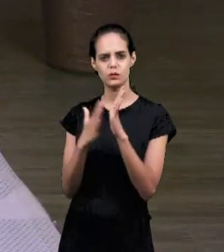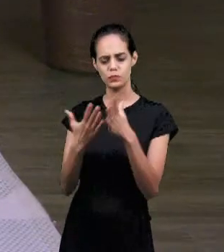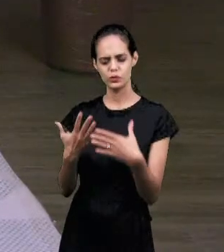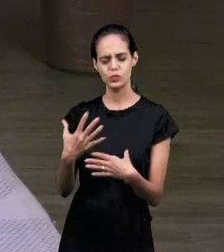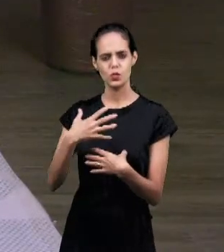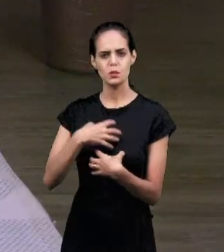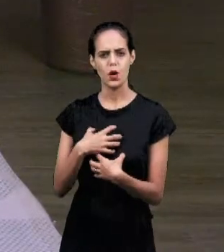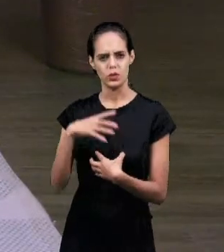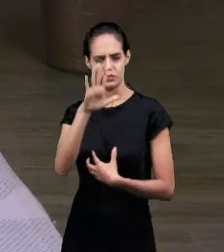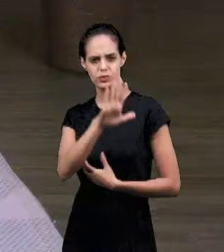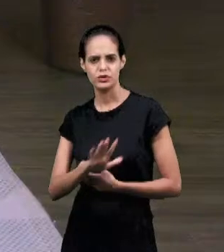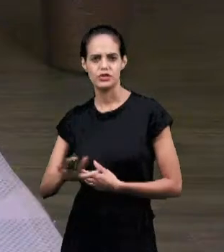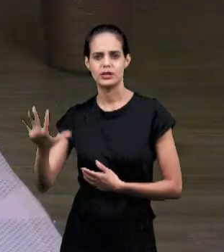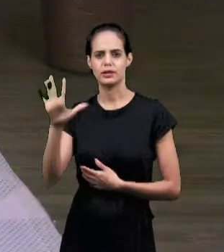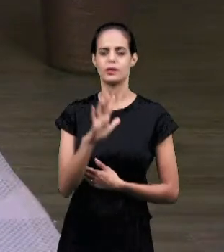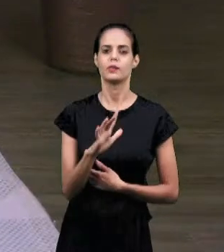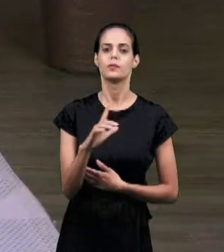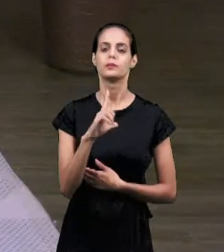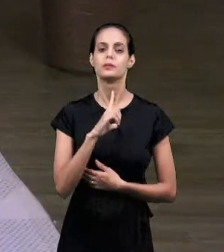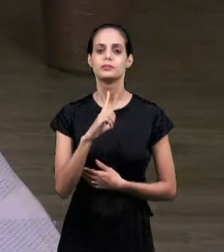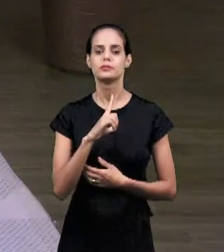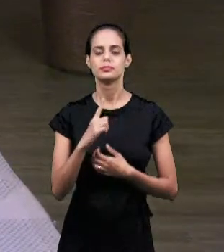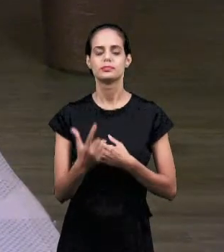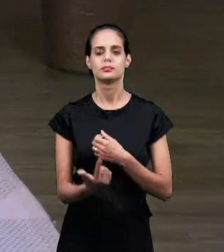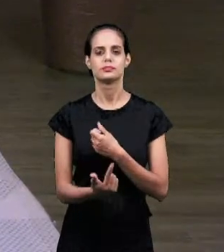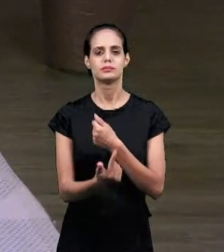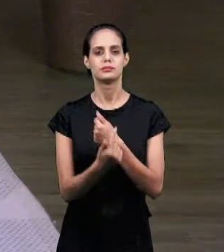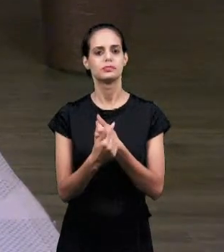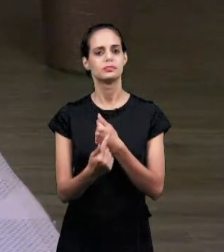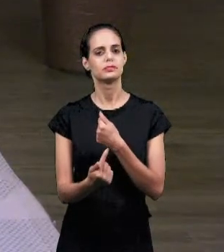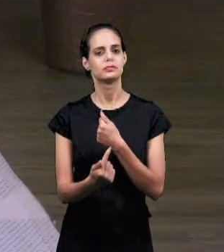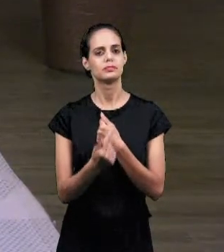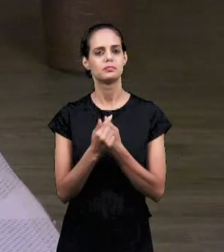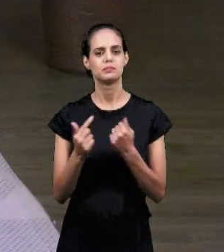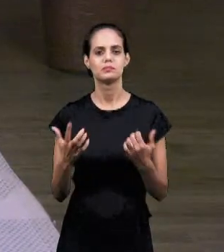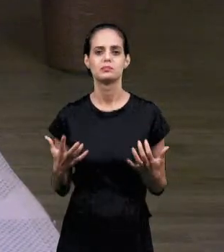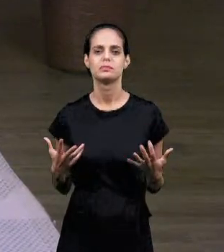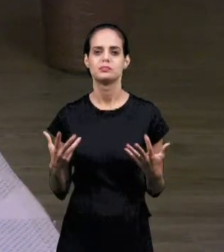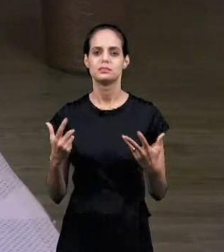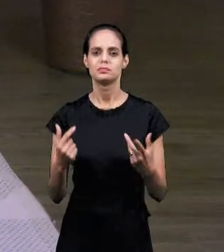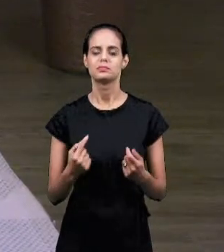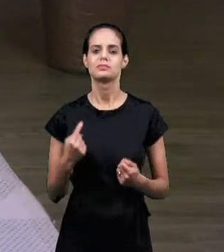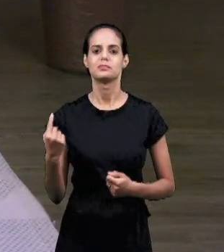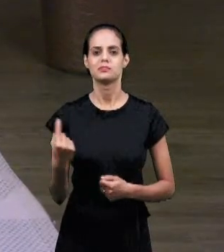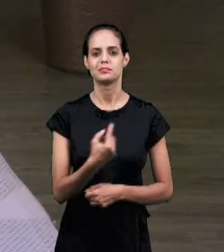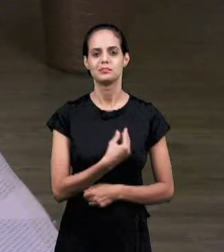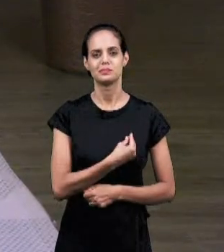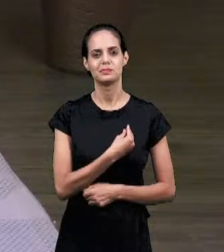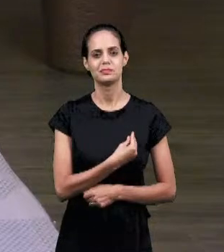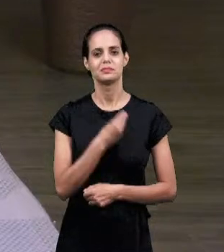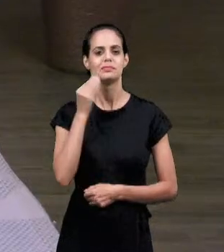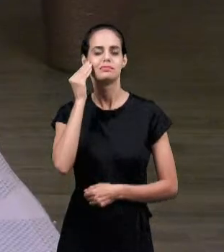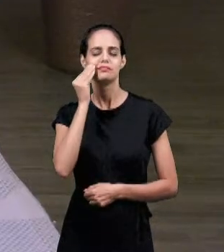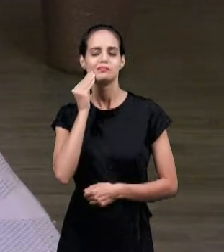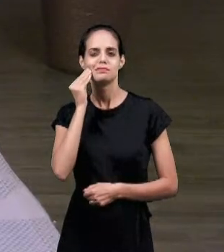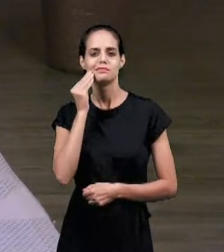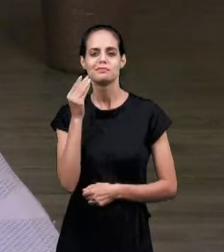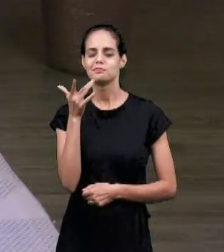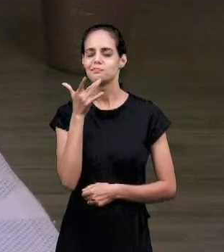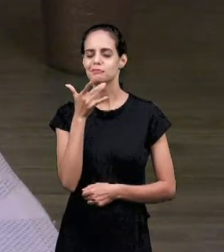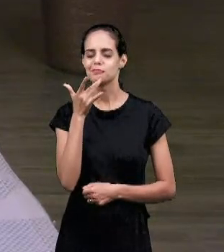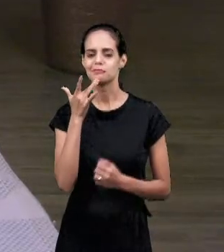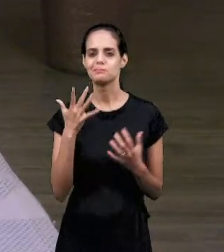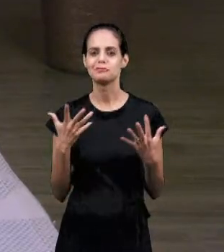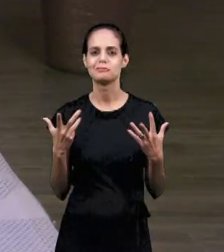ele tem um papel tão maravilhoso na nossa vida. É uma experiência tão gostosa, o louvor. A gente estava aqui, você